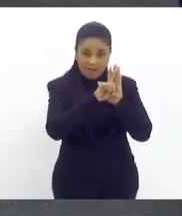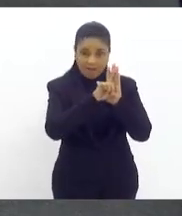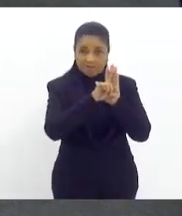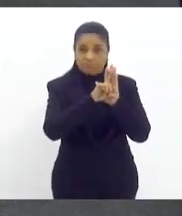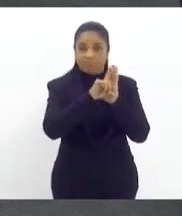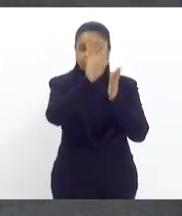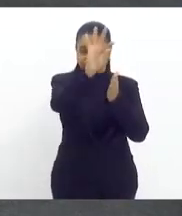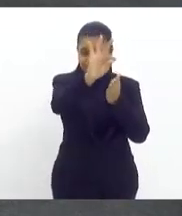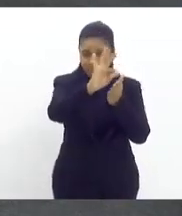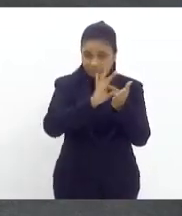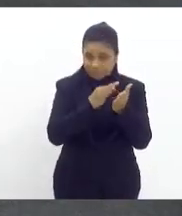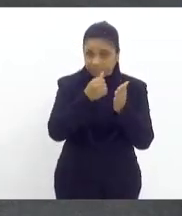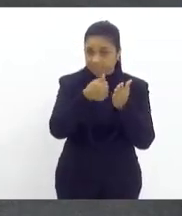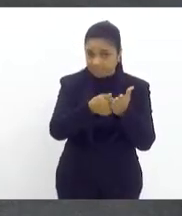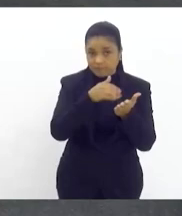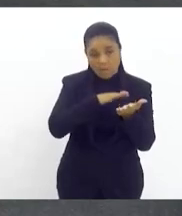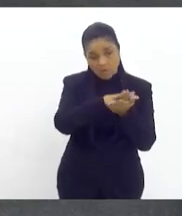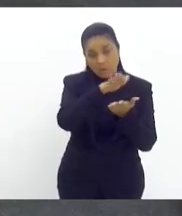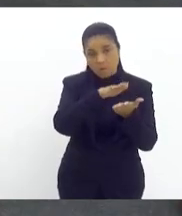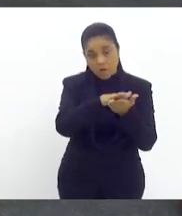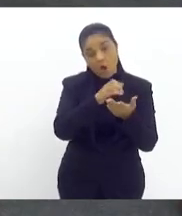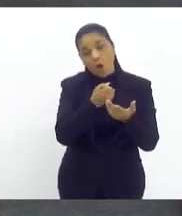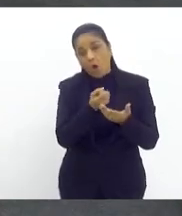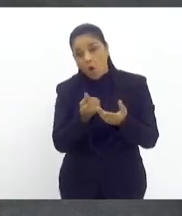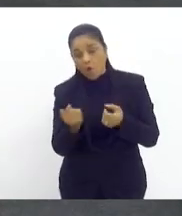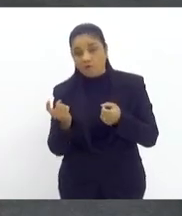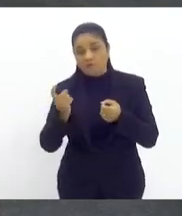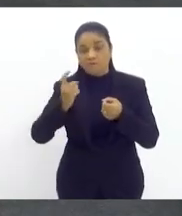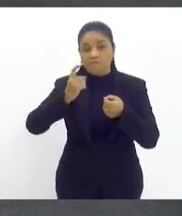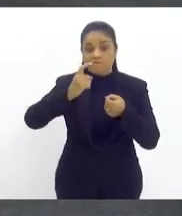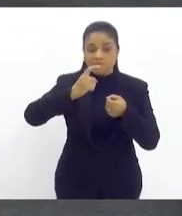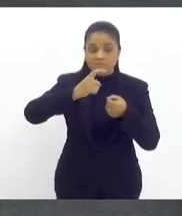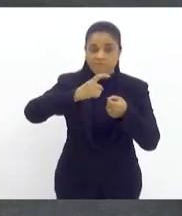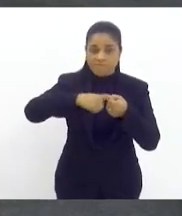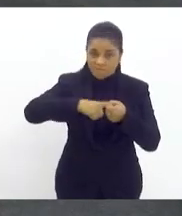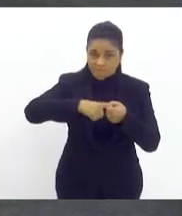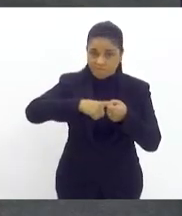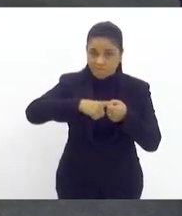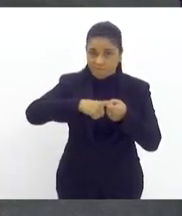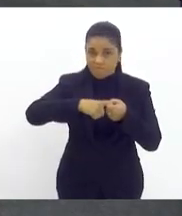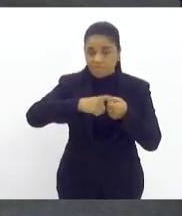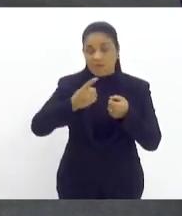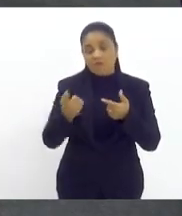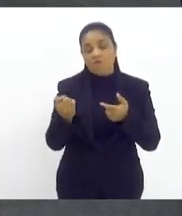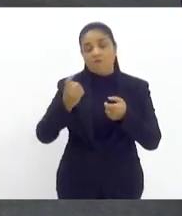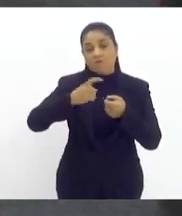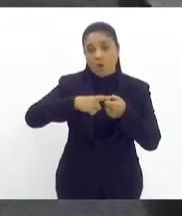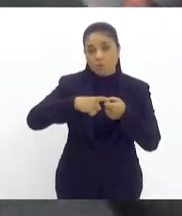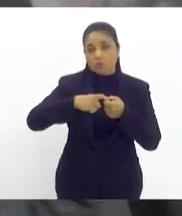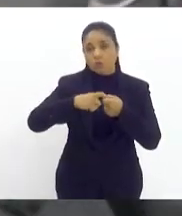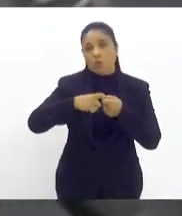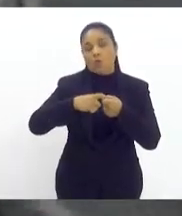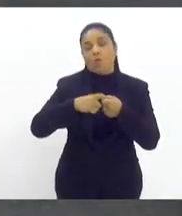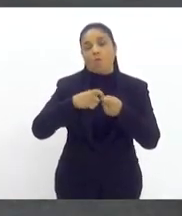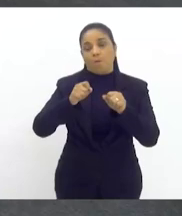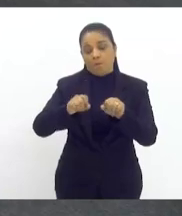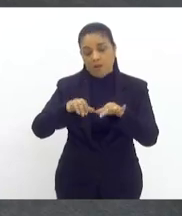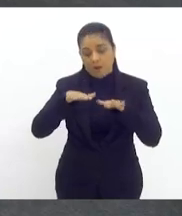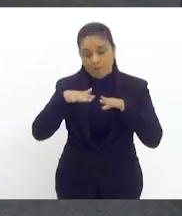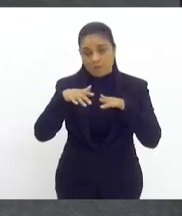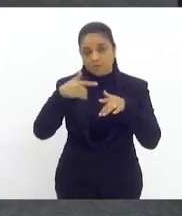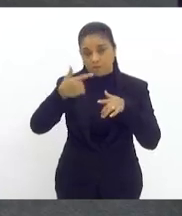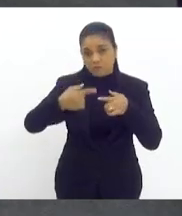ou você veta essa lei e essa lei retorna ao parlamento quando você faz uma indicação ou um projeto autorizativo